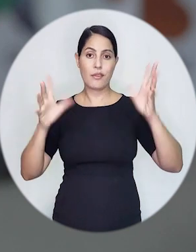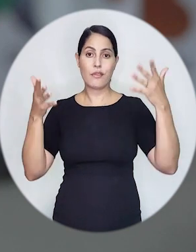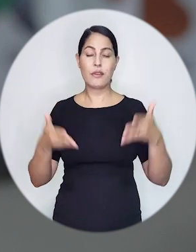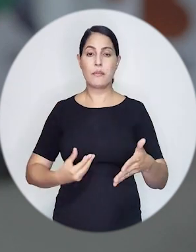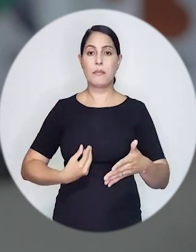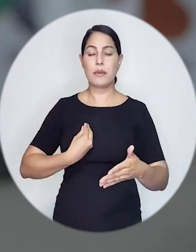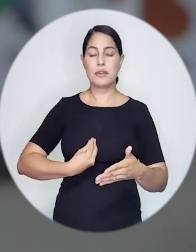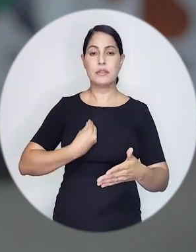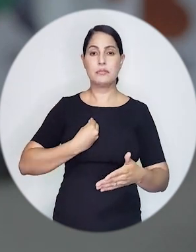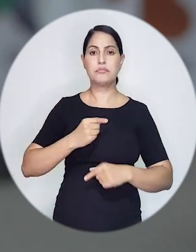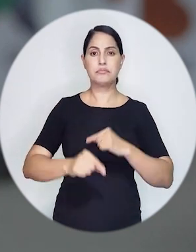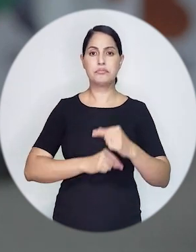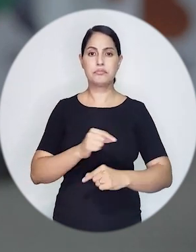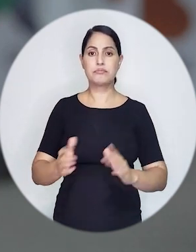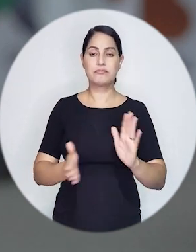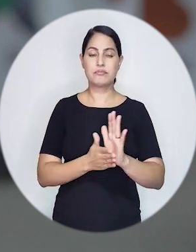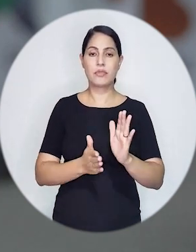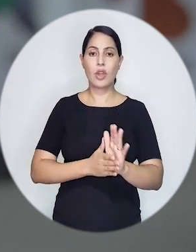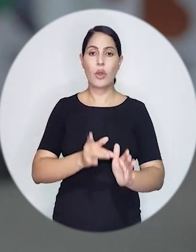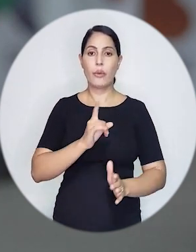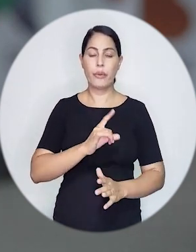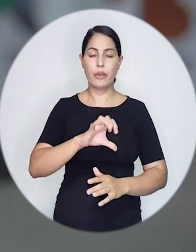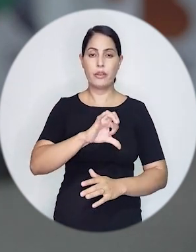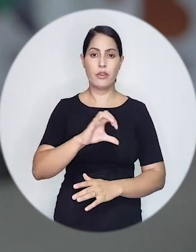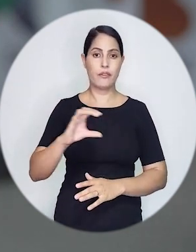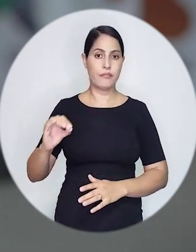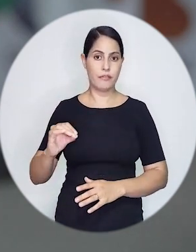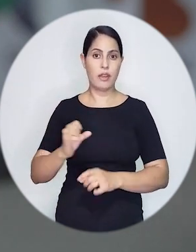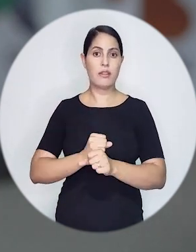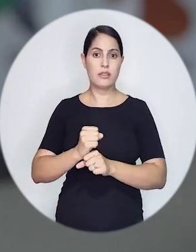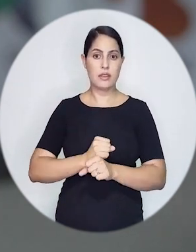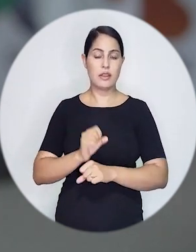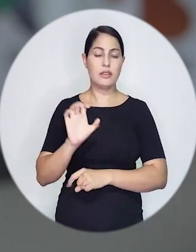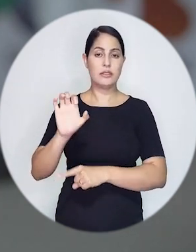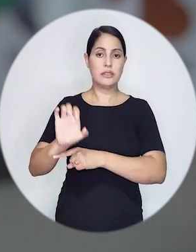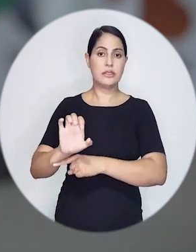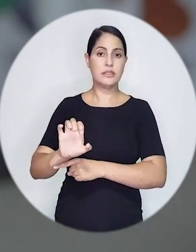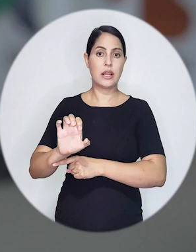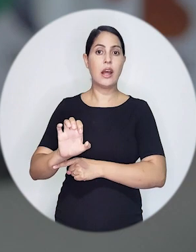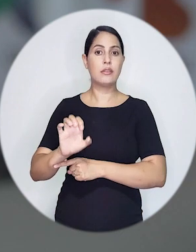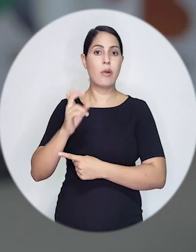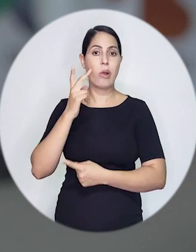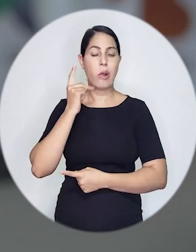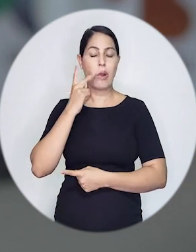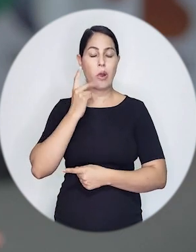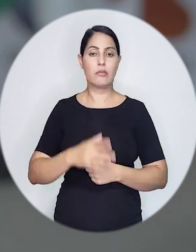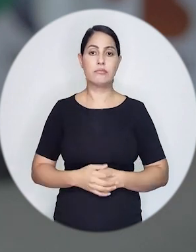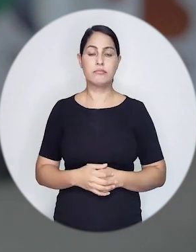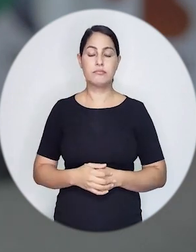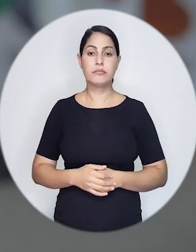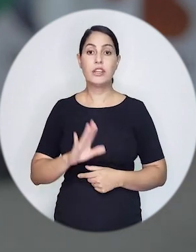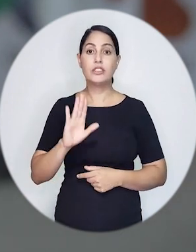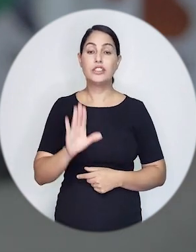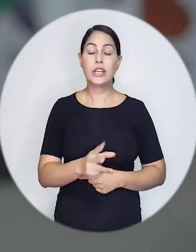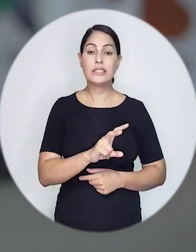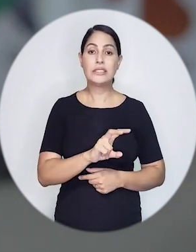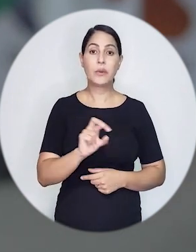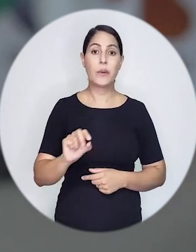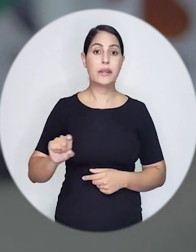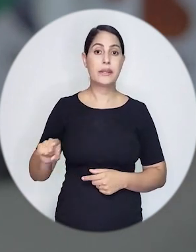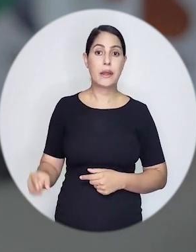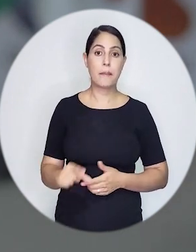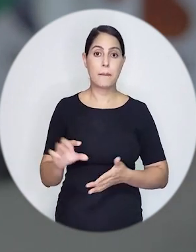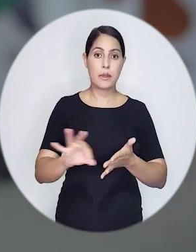Beto Simonetti, participou do evento que celebrou os 90 anos da seccional cearense. Recentemente, a OAB